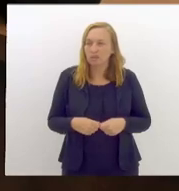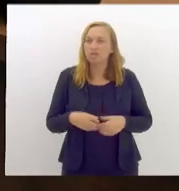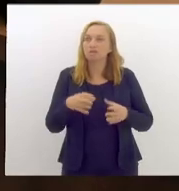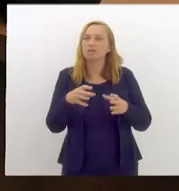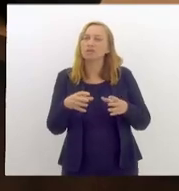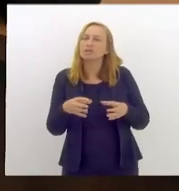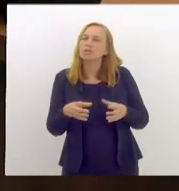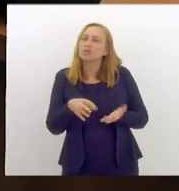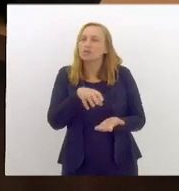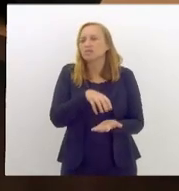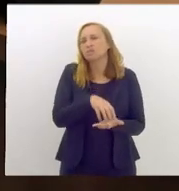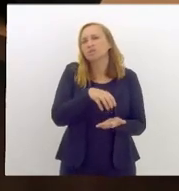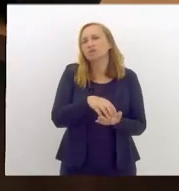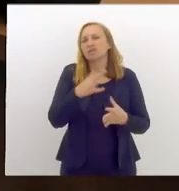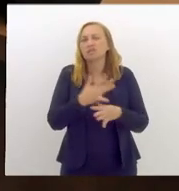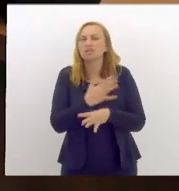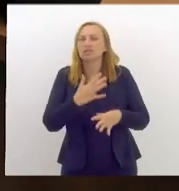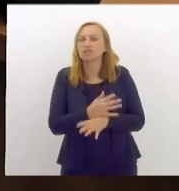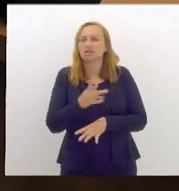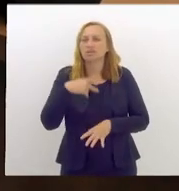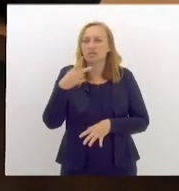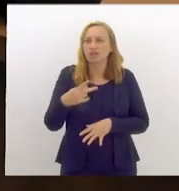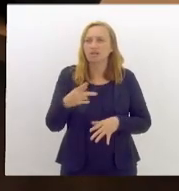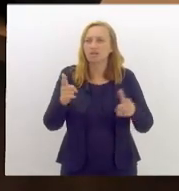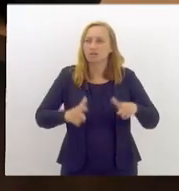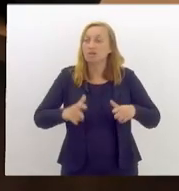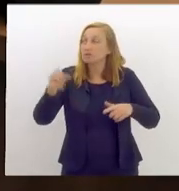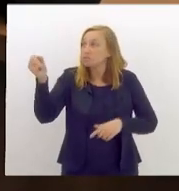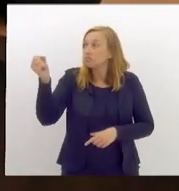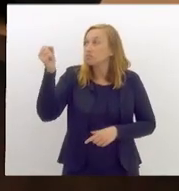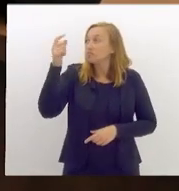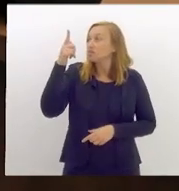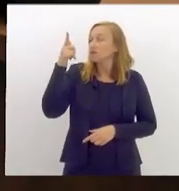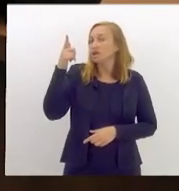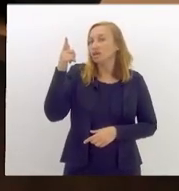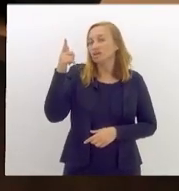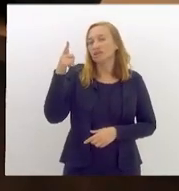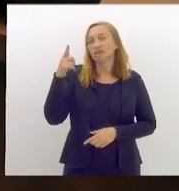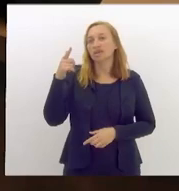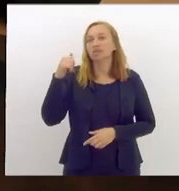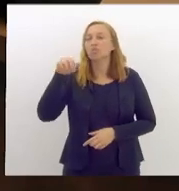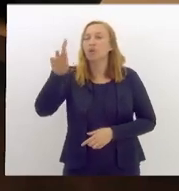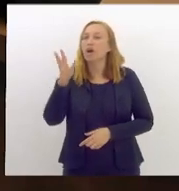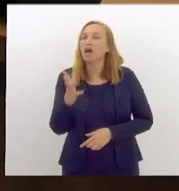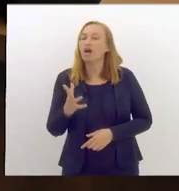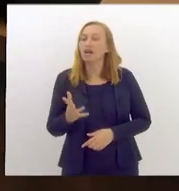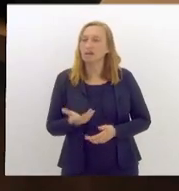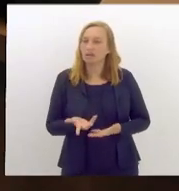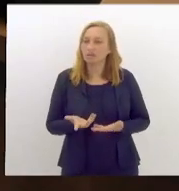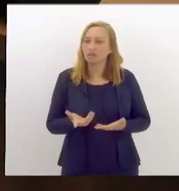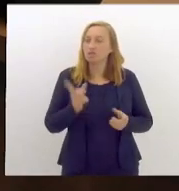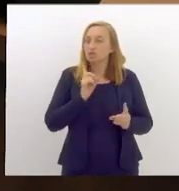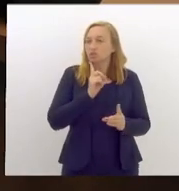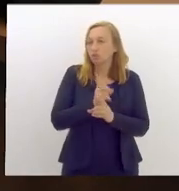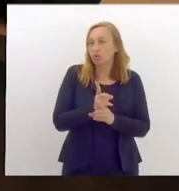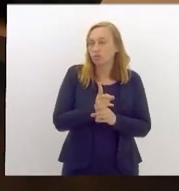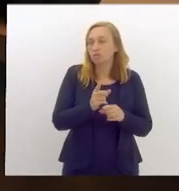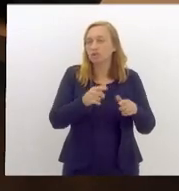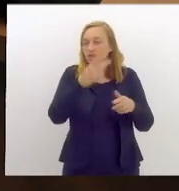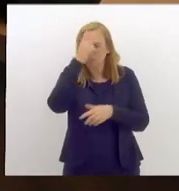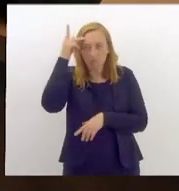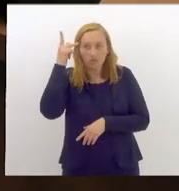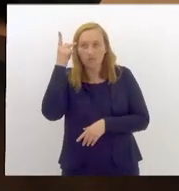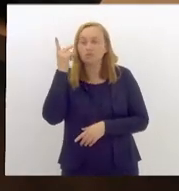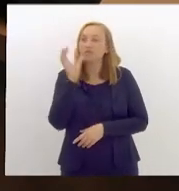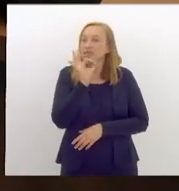da cidade falar dos espaços de respiro espaços arborizados espaços de encontro onde as